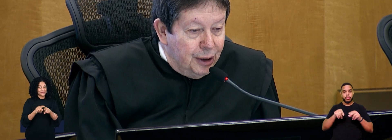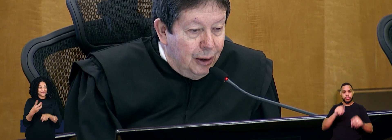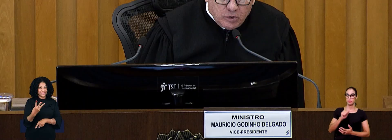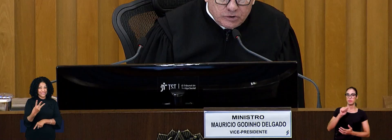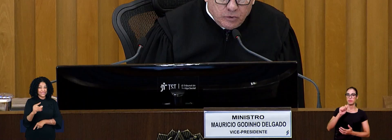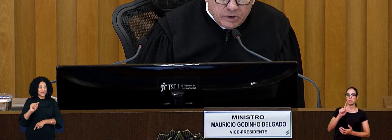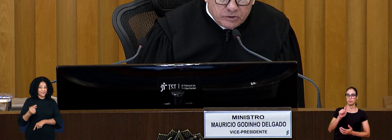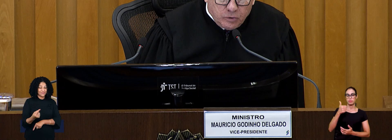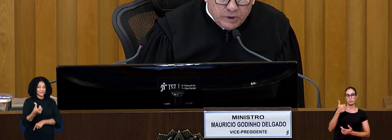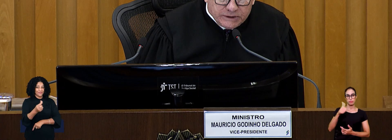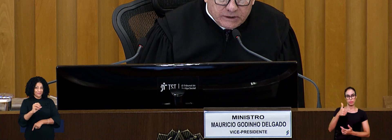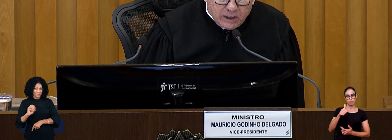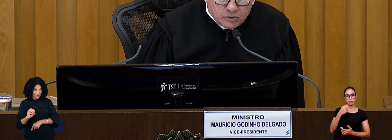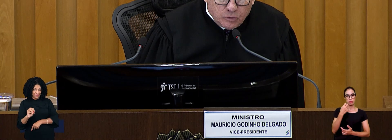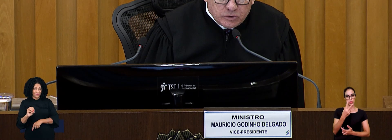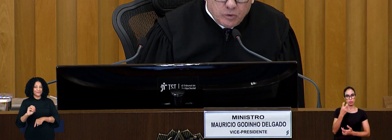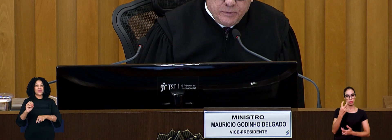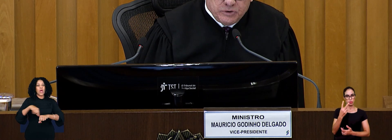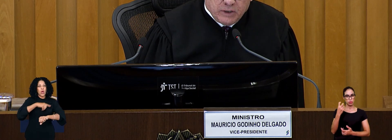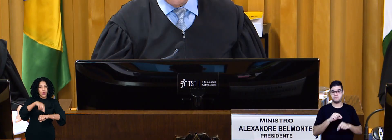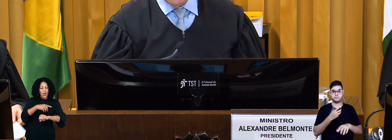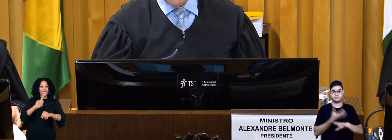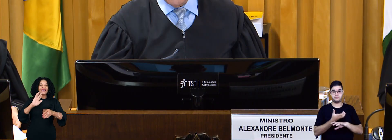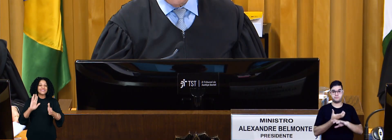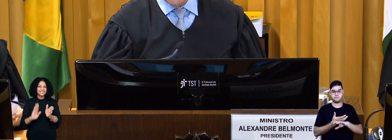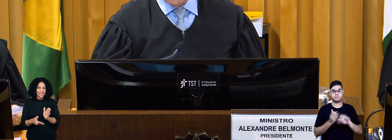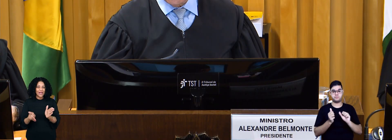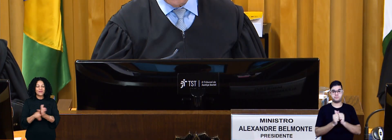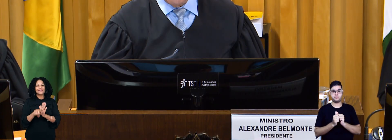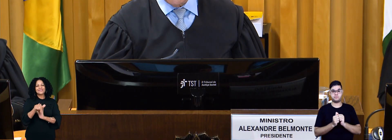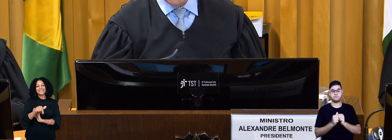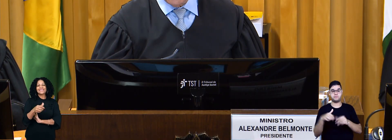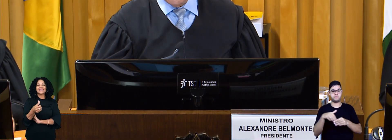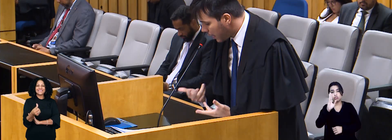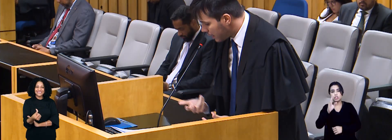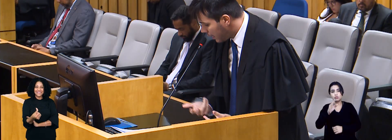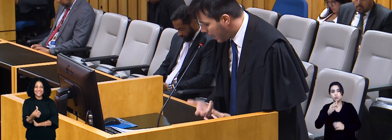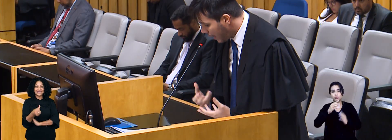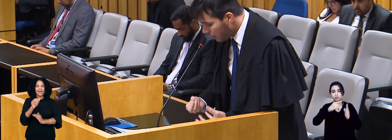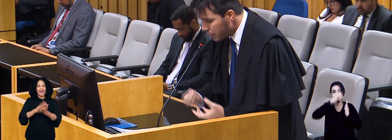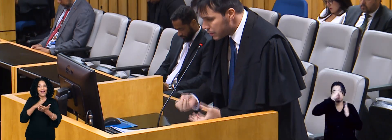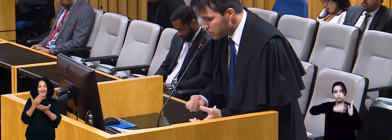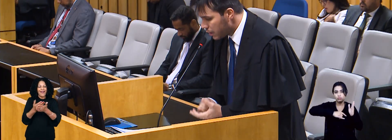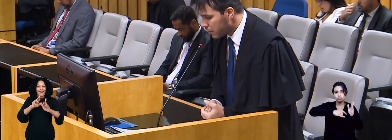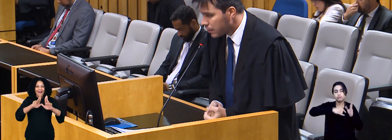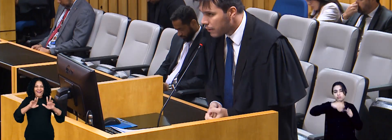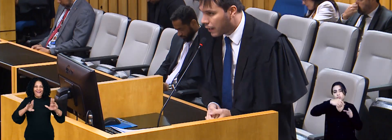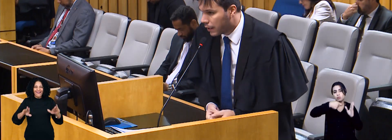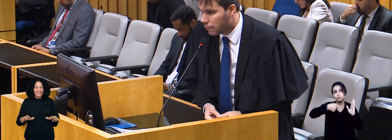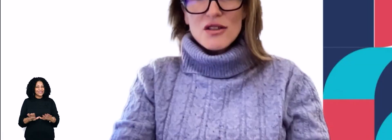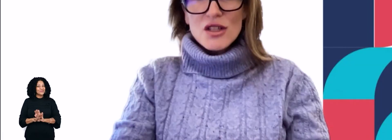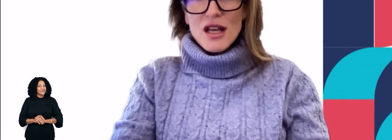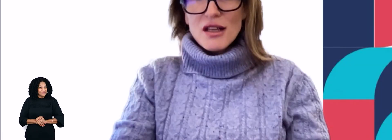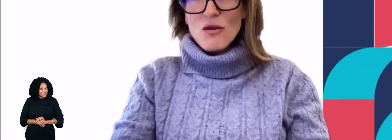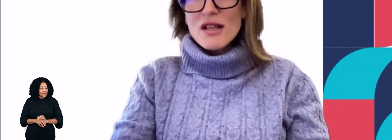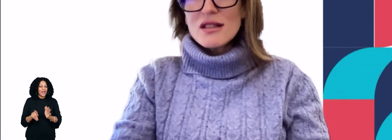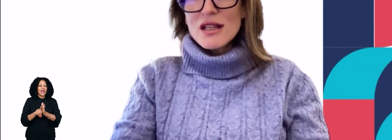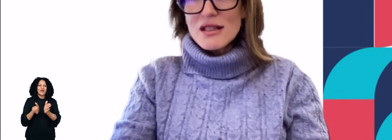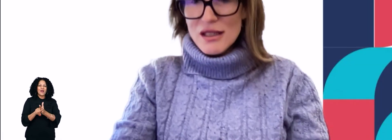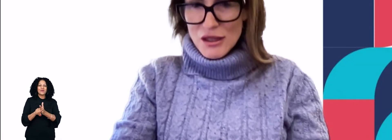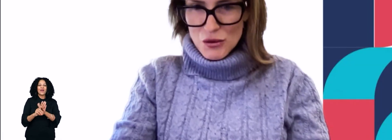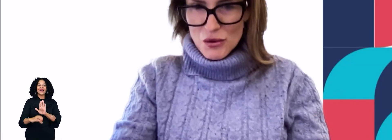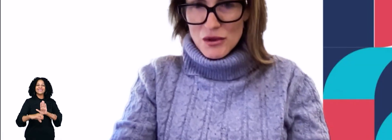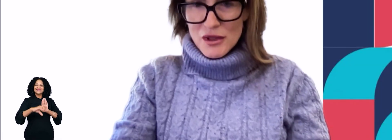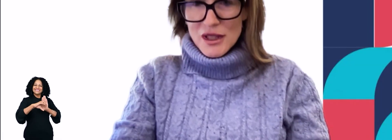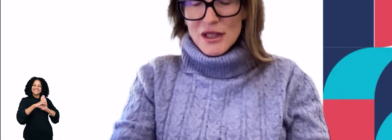de 3.600 horas de sessões foram traduzidas por 76 intérpretes diferentes, de acordo com a